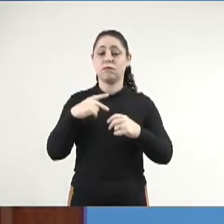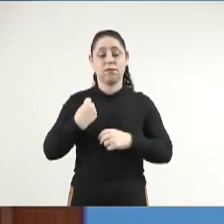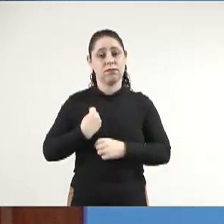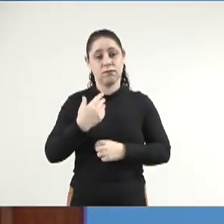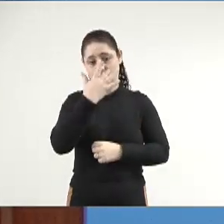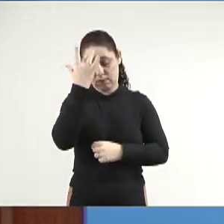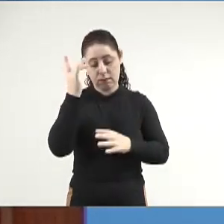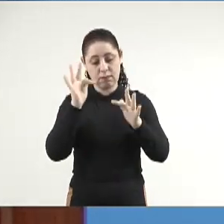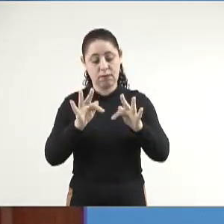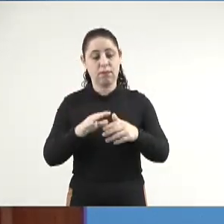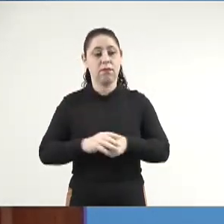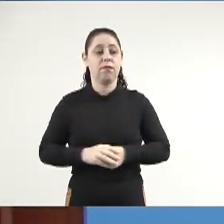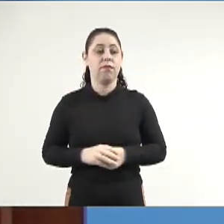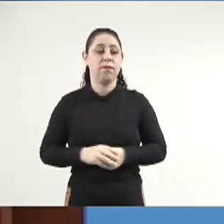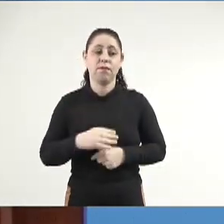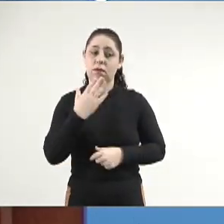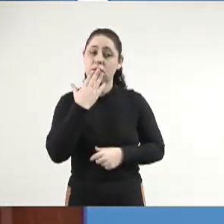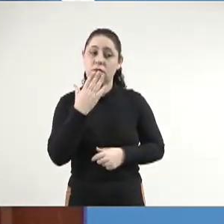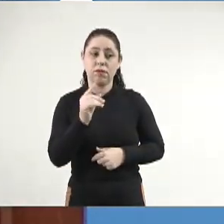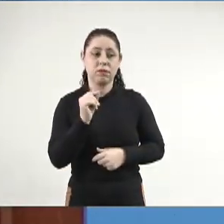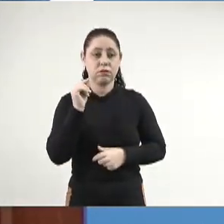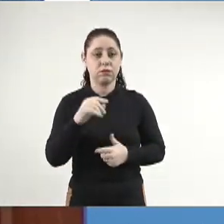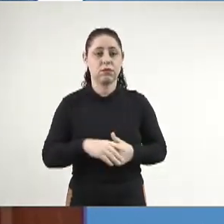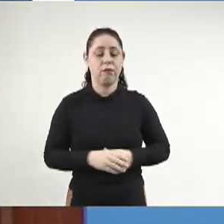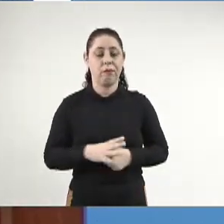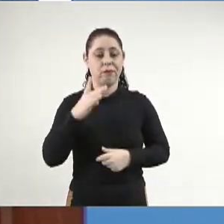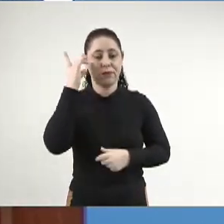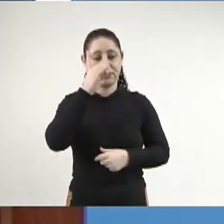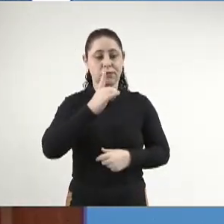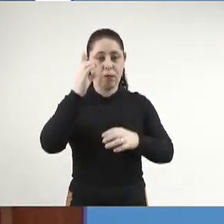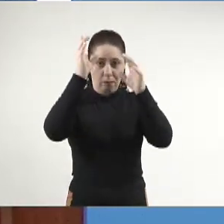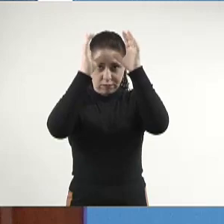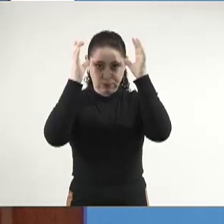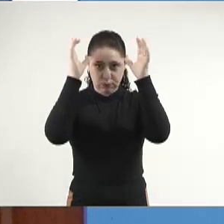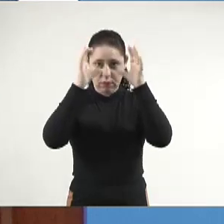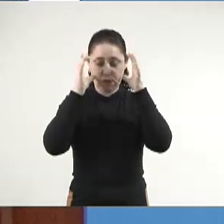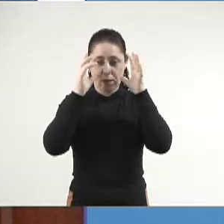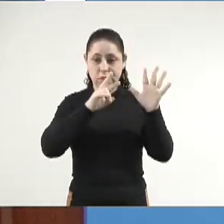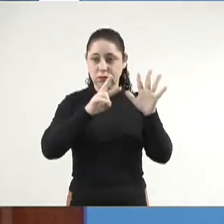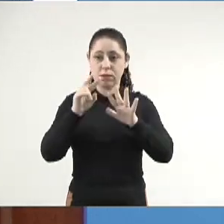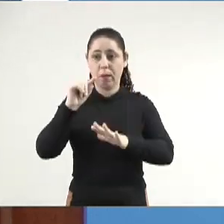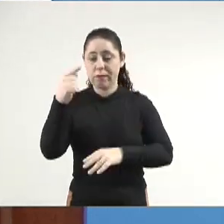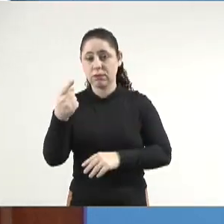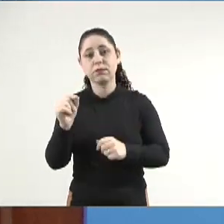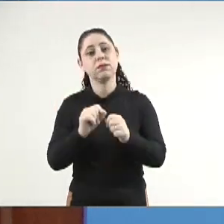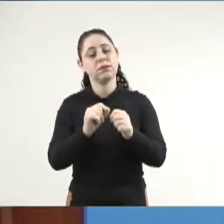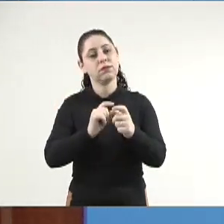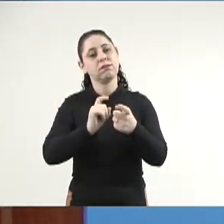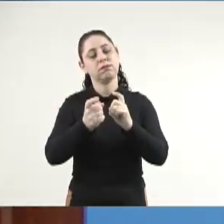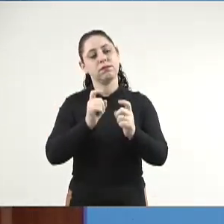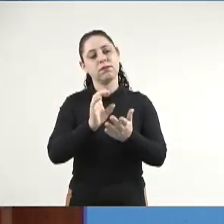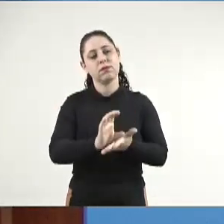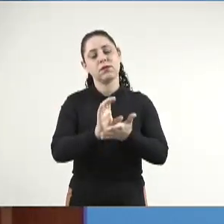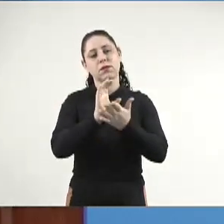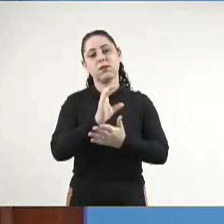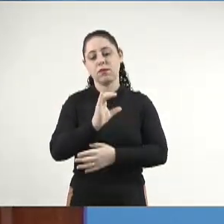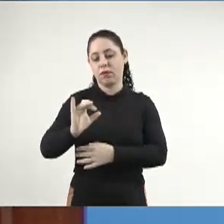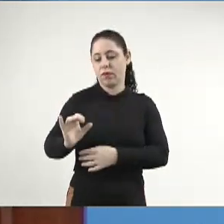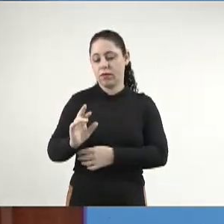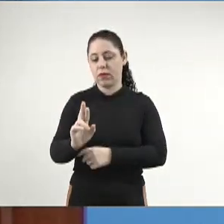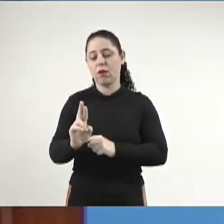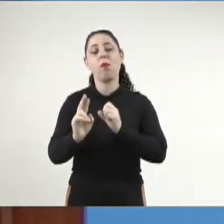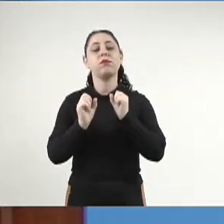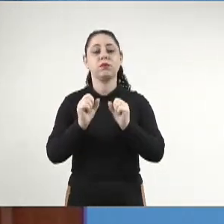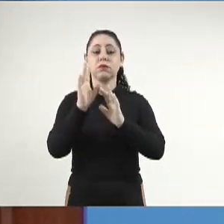finalizando, quero pedir, deputado Caravina, que na semana que vem possamos fazer uma reunião com a Comissão de Constituição e Justiça para que a